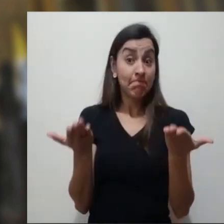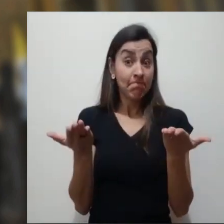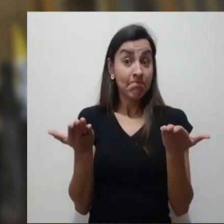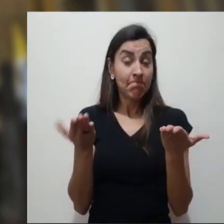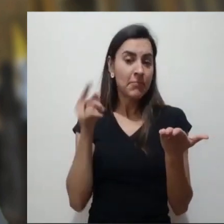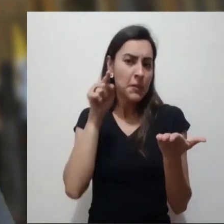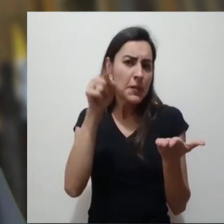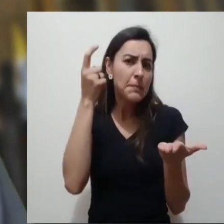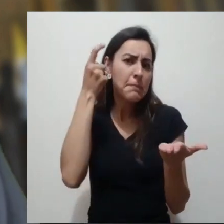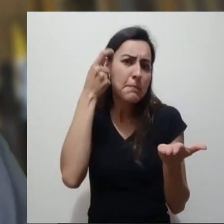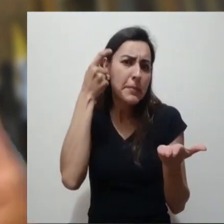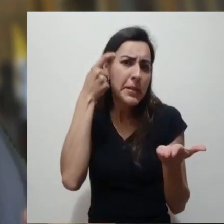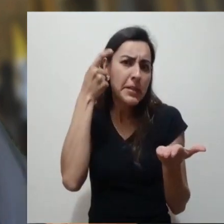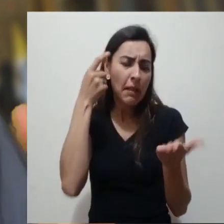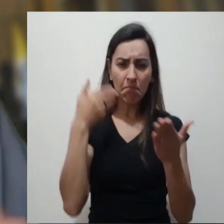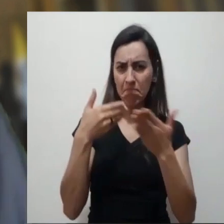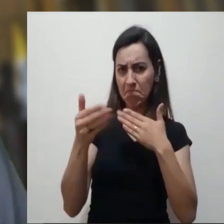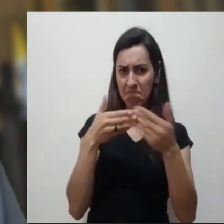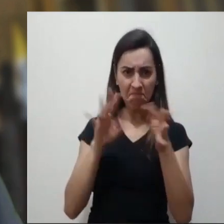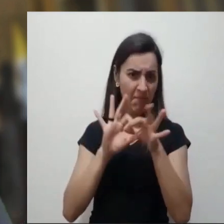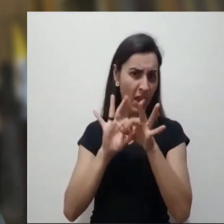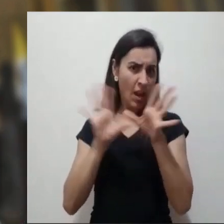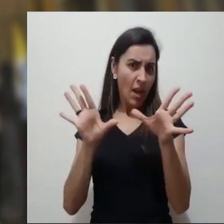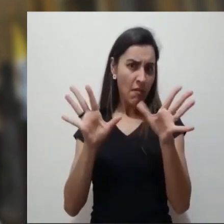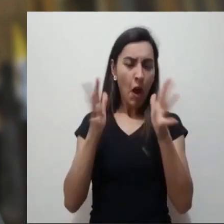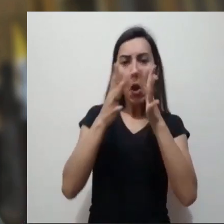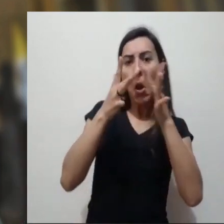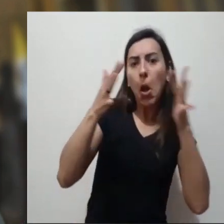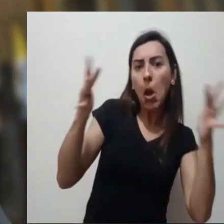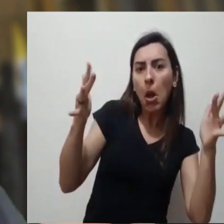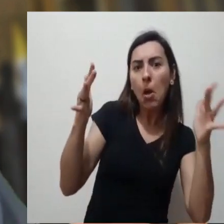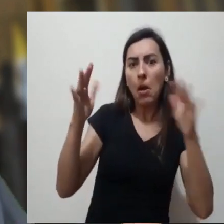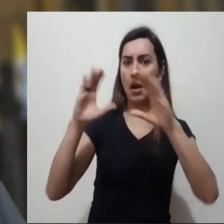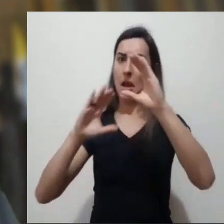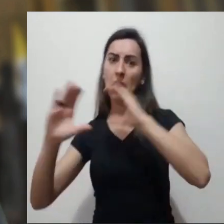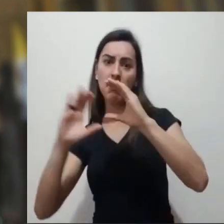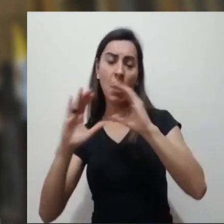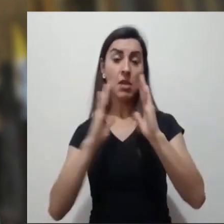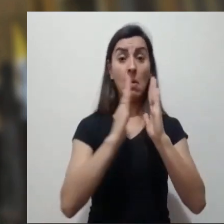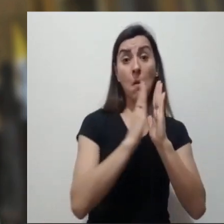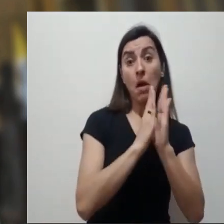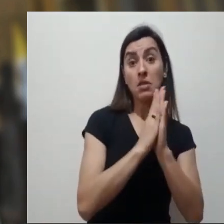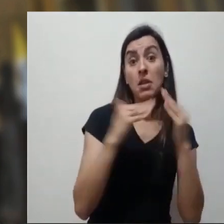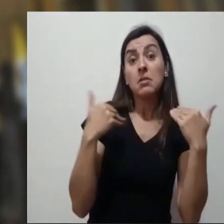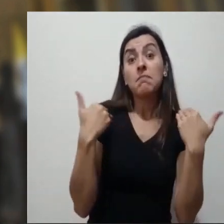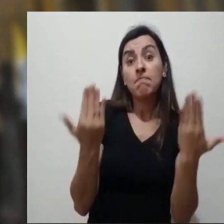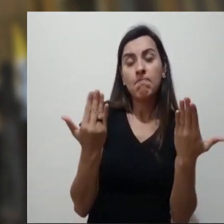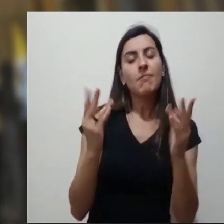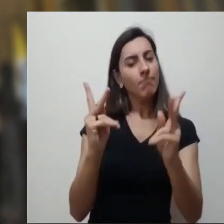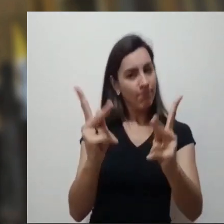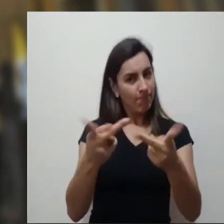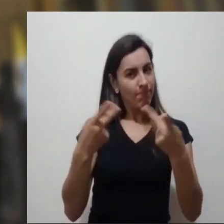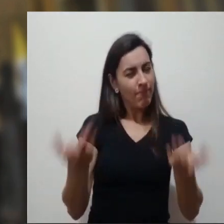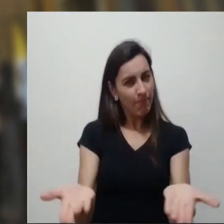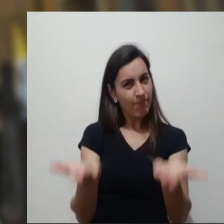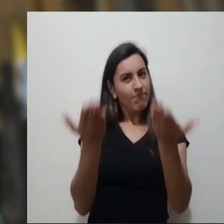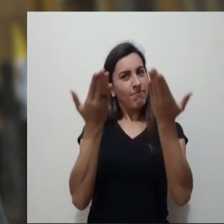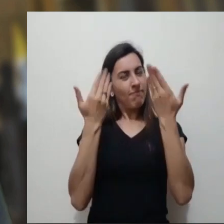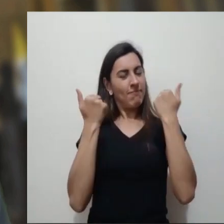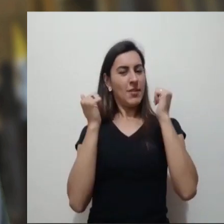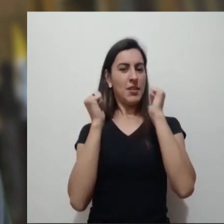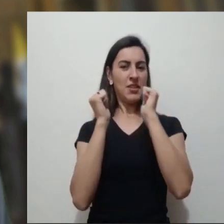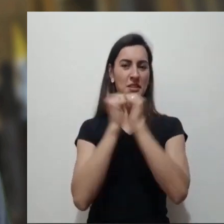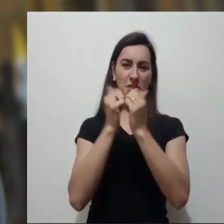também acredita que tanto faz o glória que vai ser cantado ou rezado na missa, eu lhe convido, venha